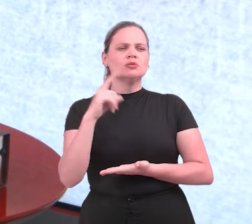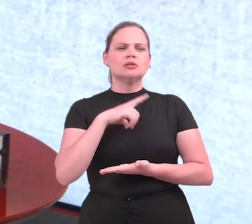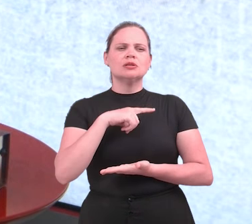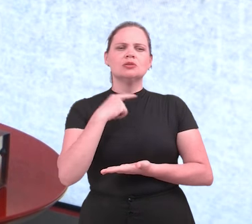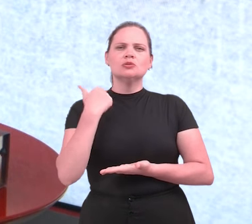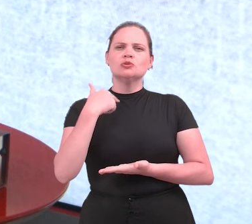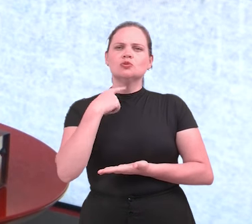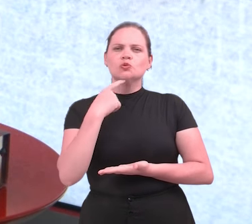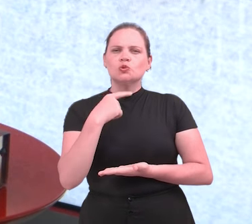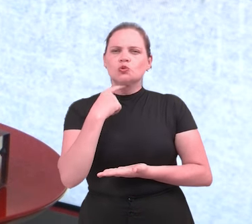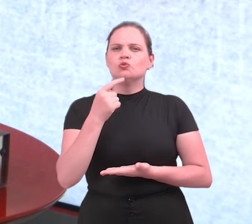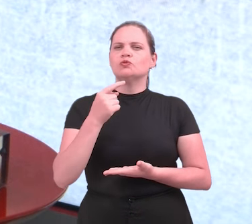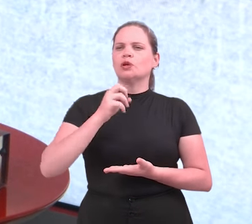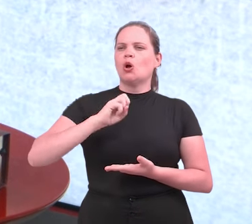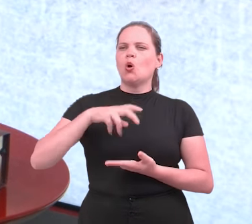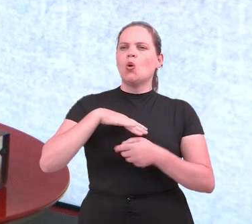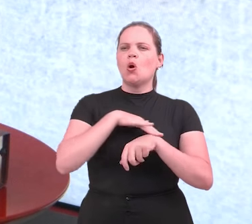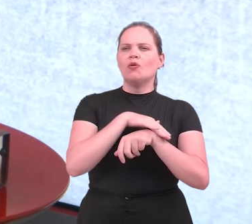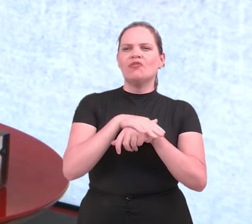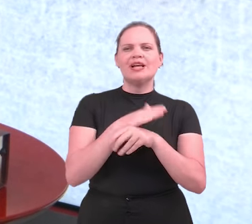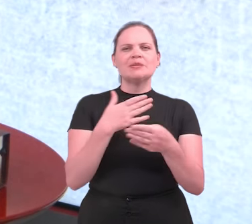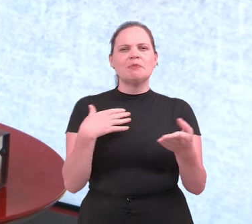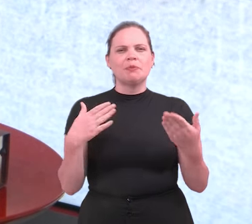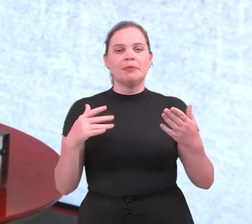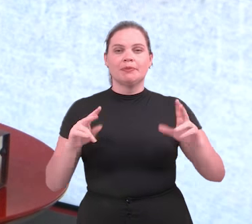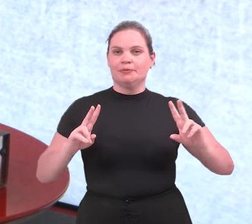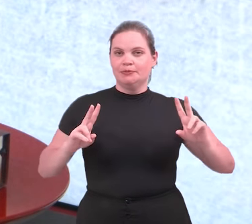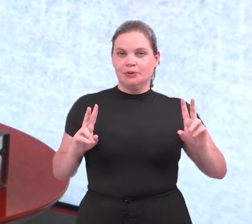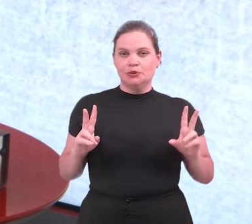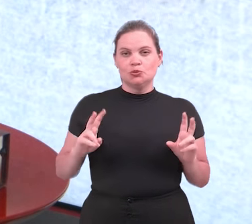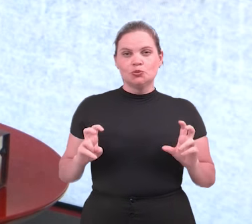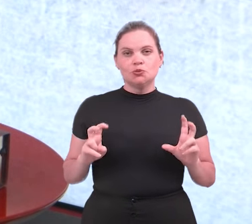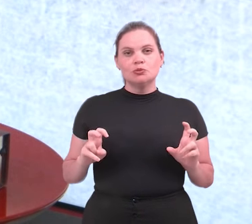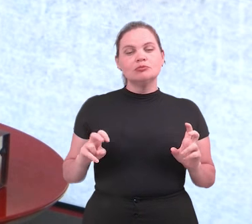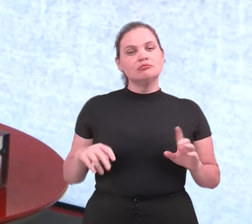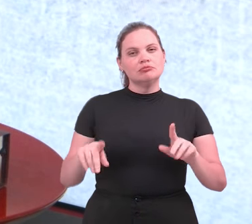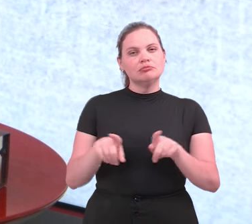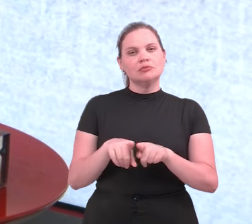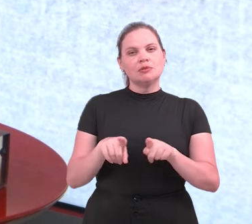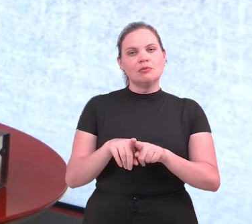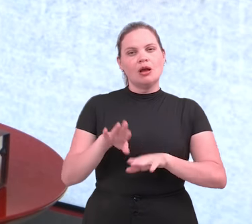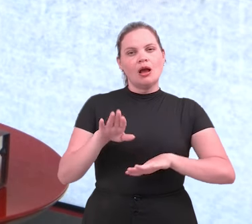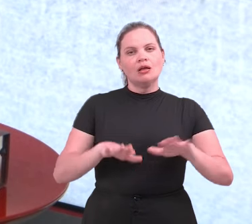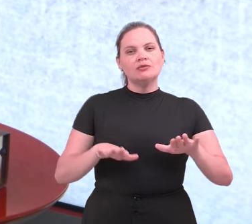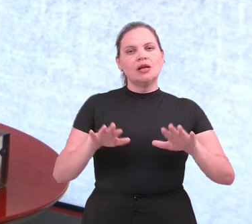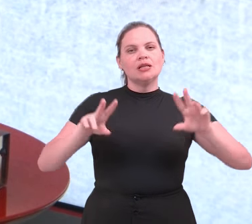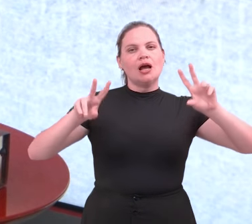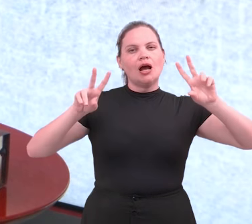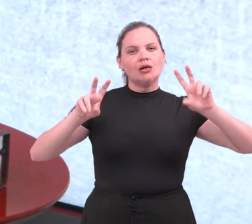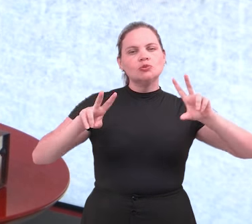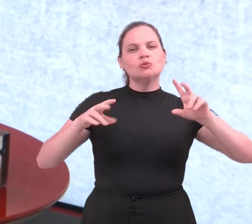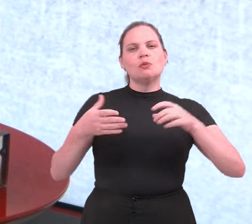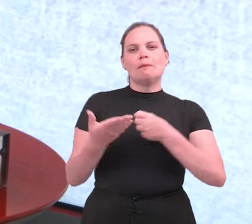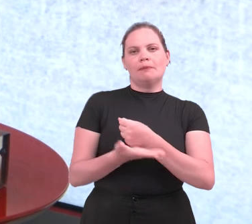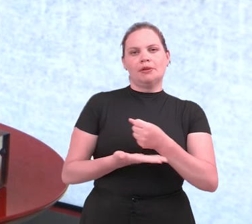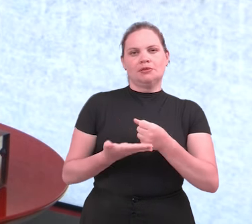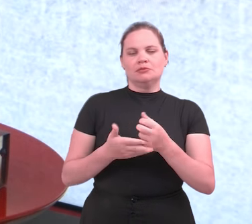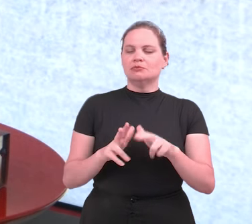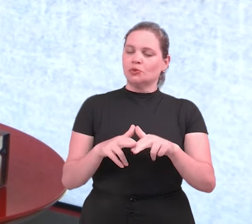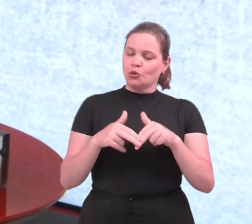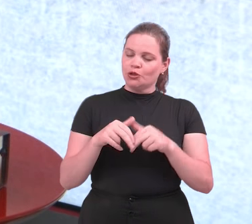os mais diversos comentários sobre esses assuntos e muitas vezes até sobre assuntos básicos, né? Por isso o programa se